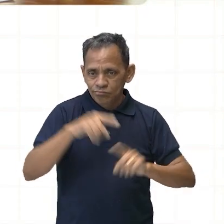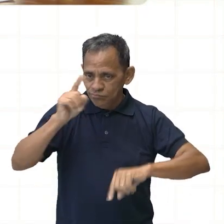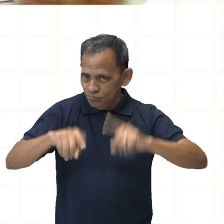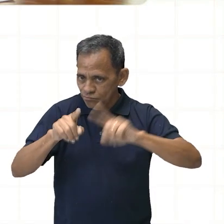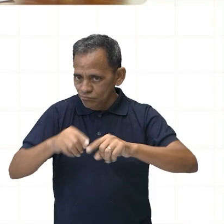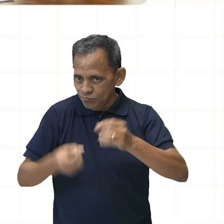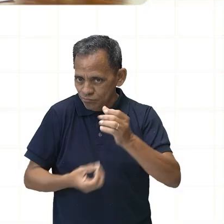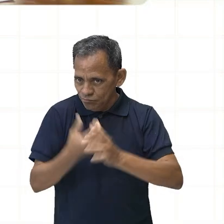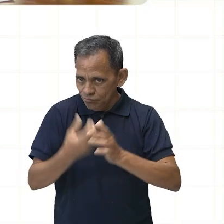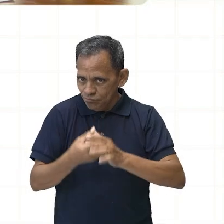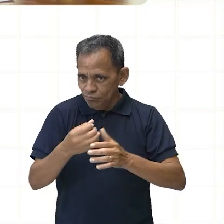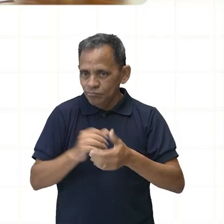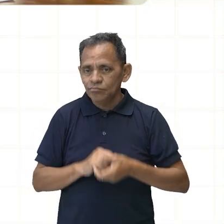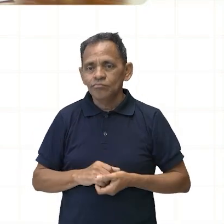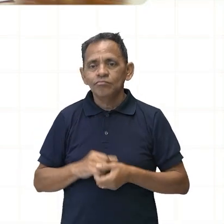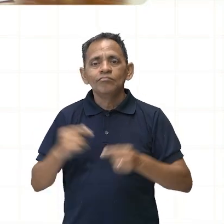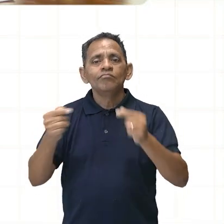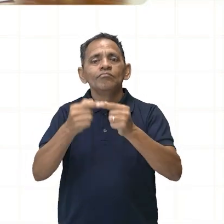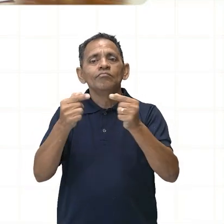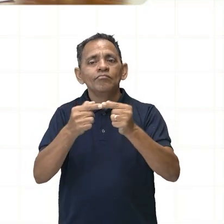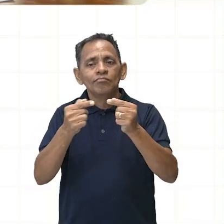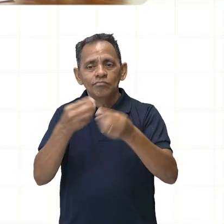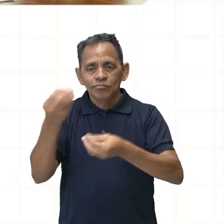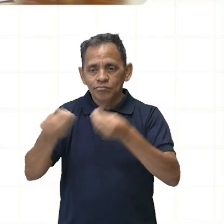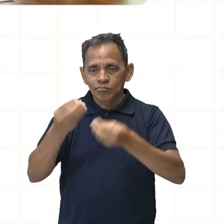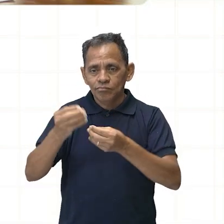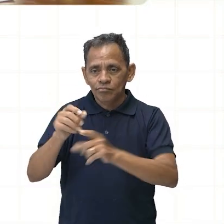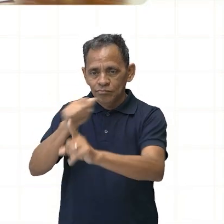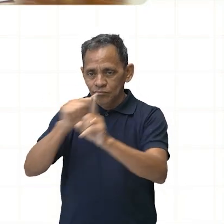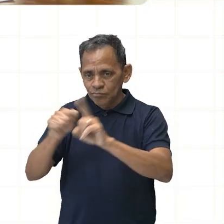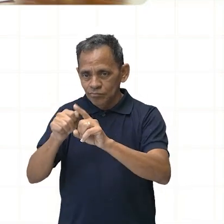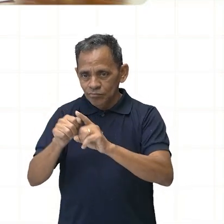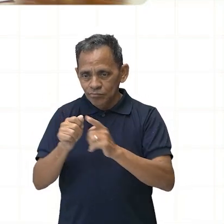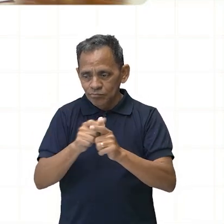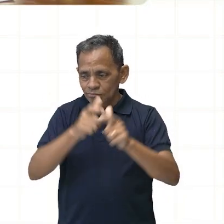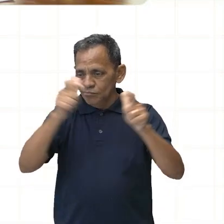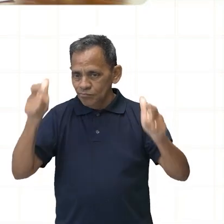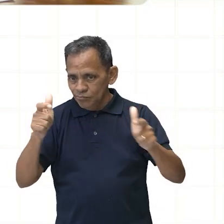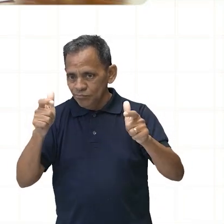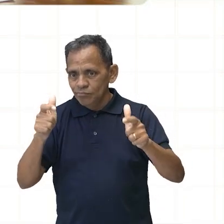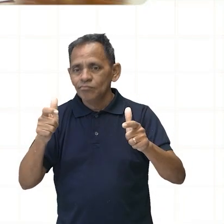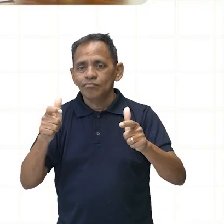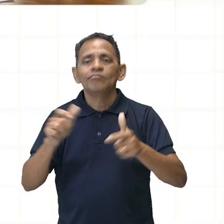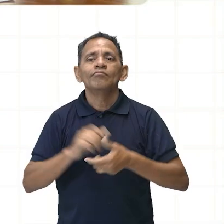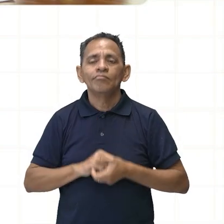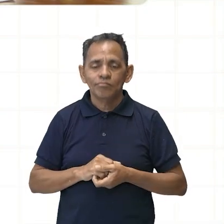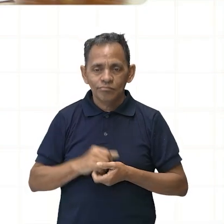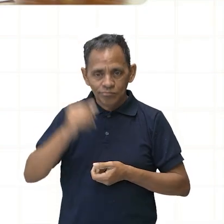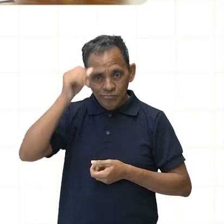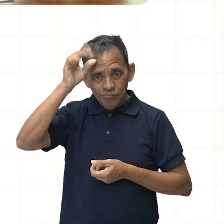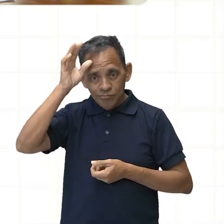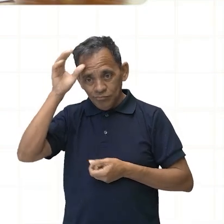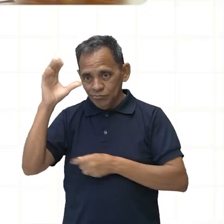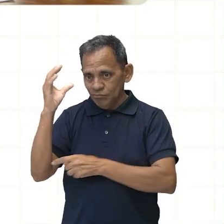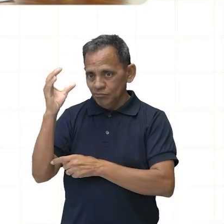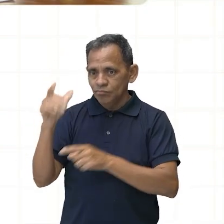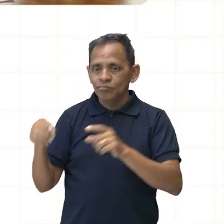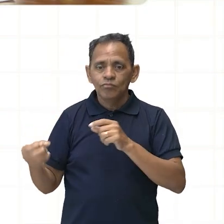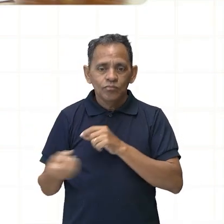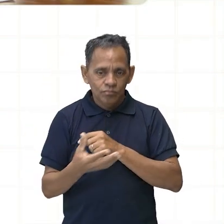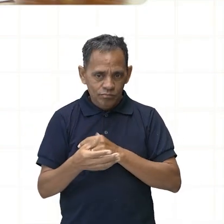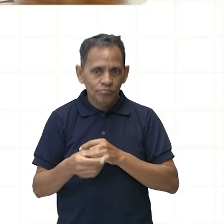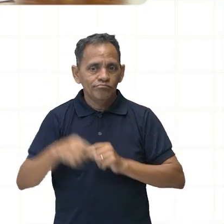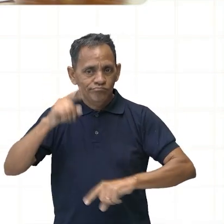né, conforme a sociedade vai avançando do ponto de vista industrial, do ponto de vista do conhecimento científico, novas mercadorias